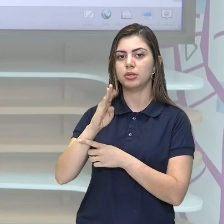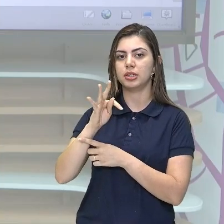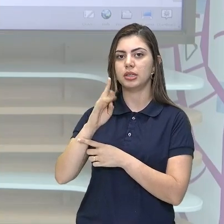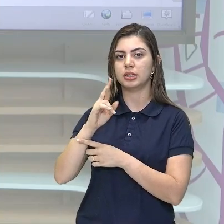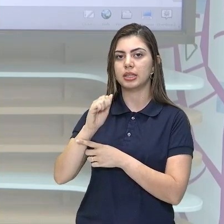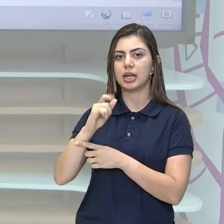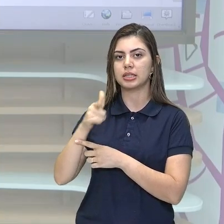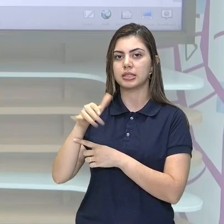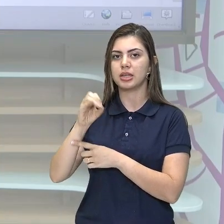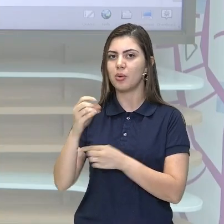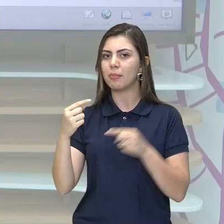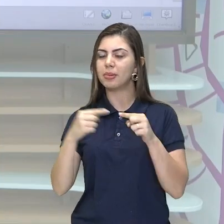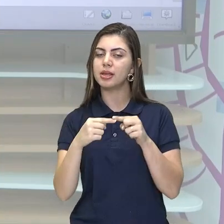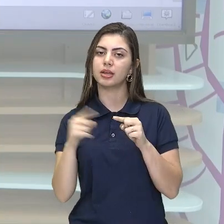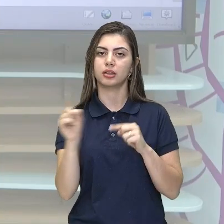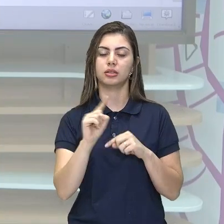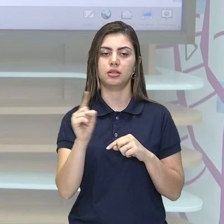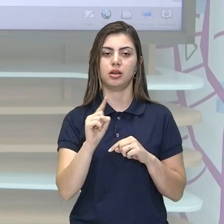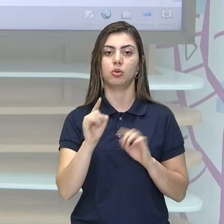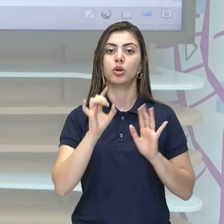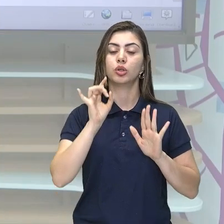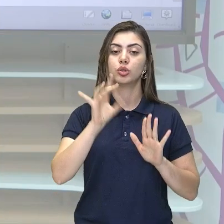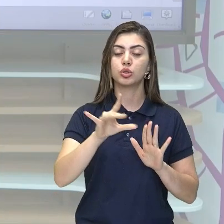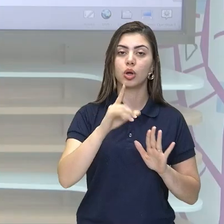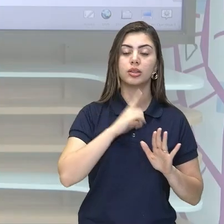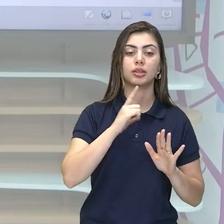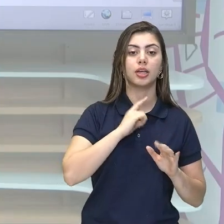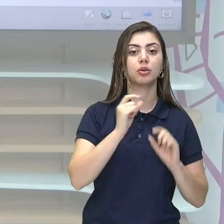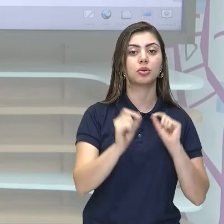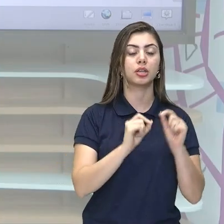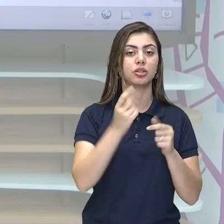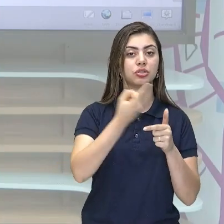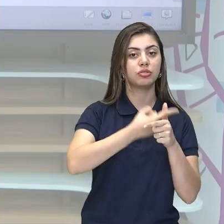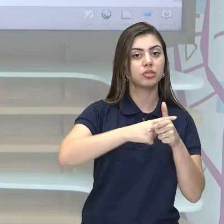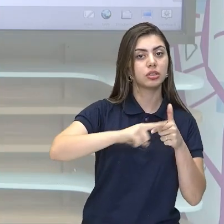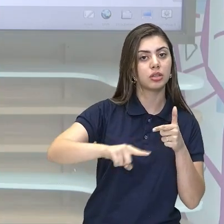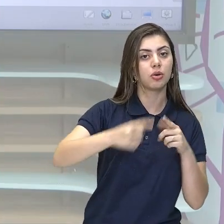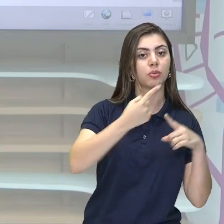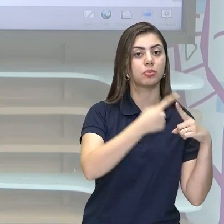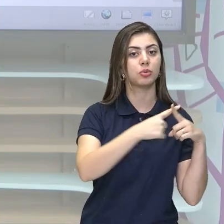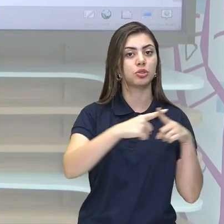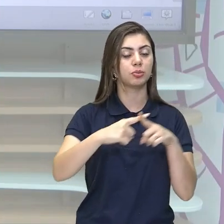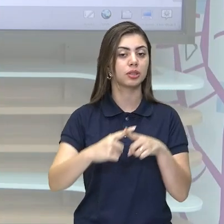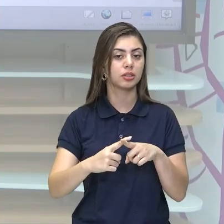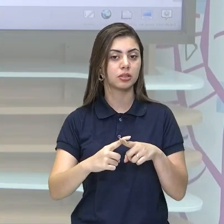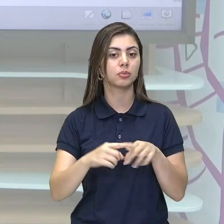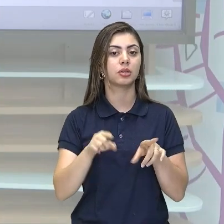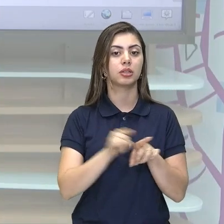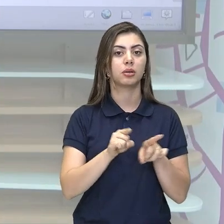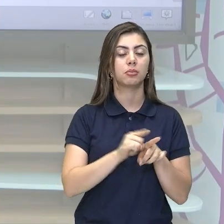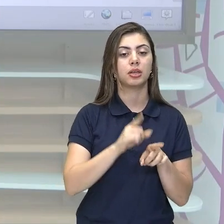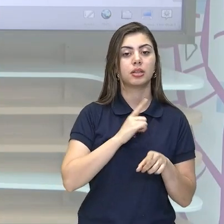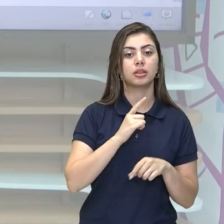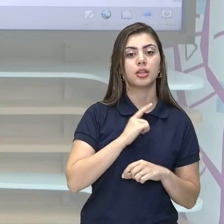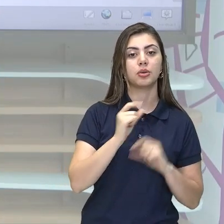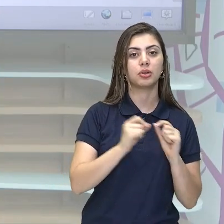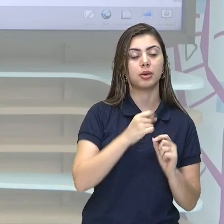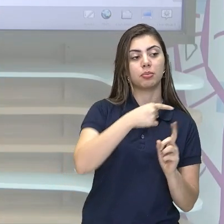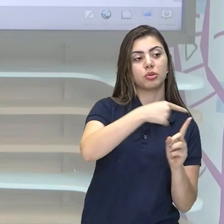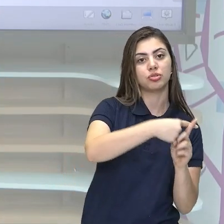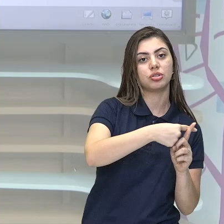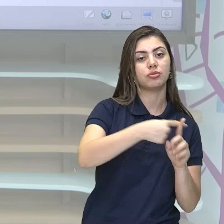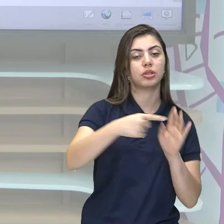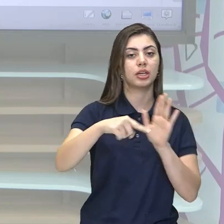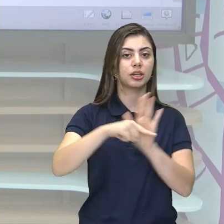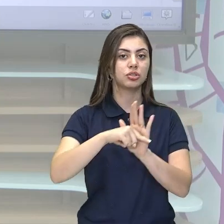para multiplicação, divisão e quando você tem dois sinais juntos, que